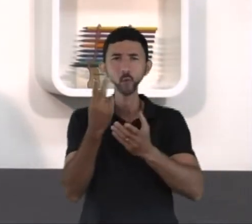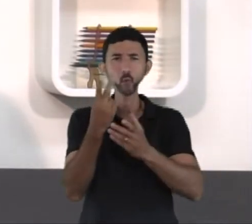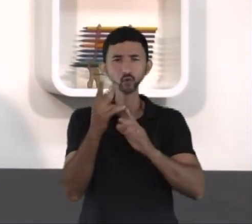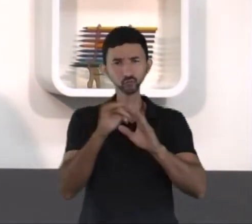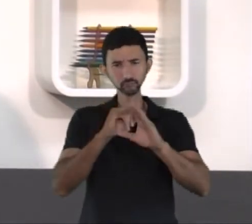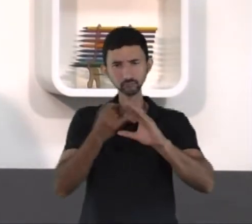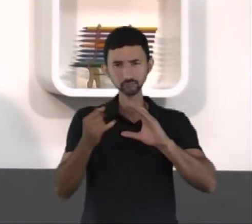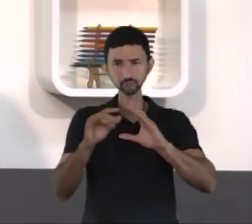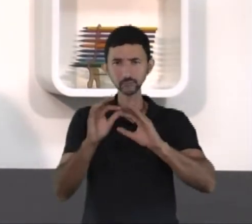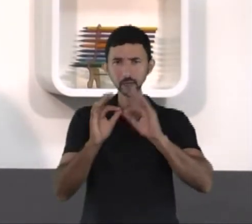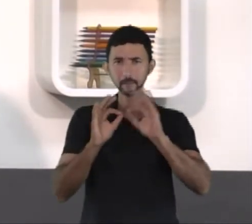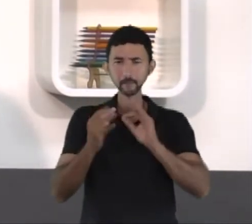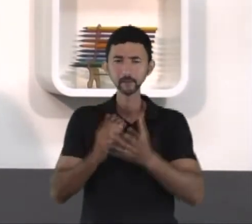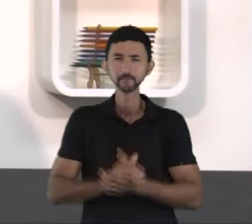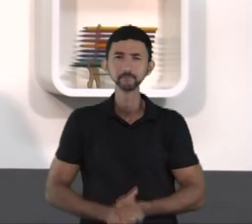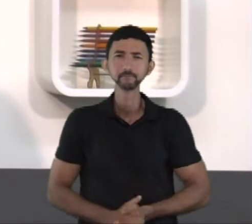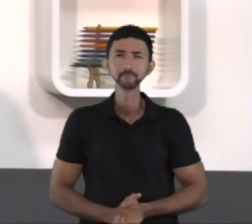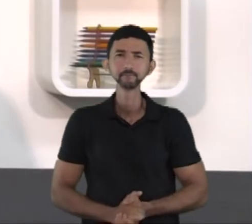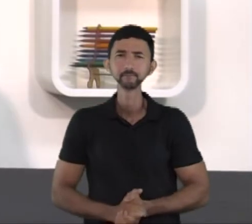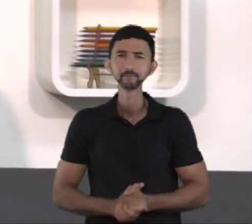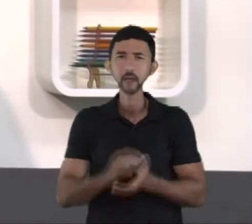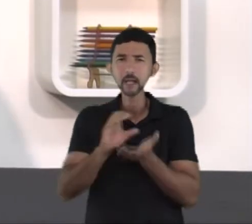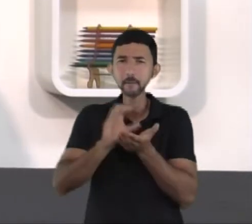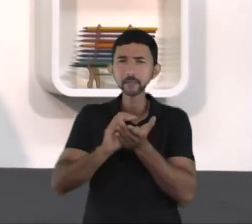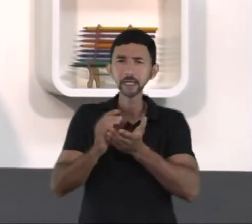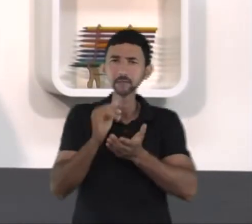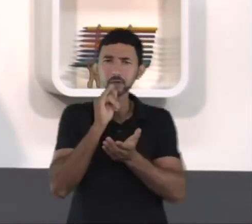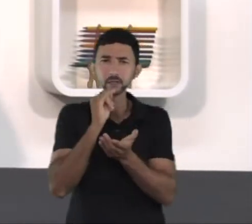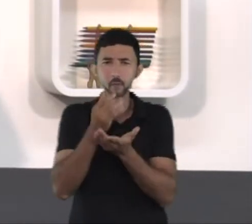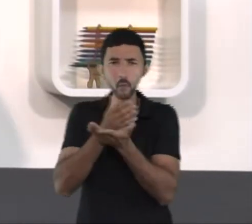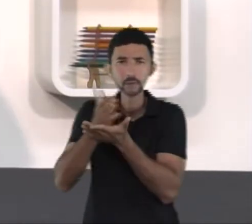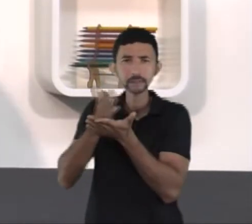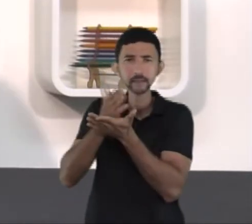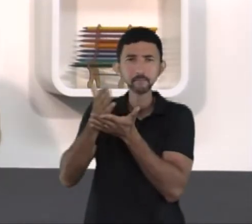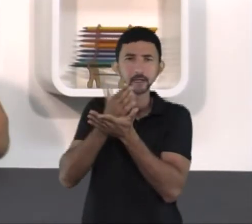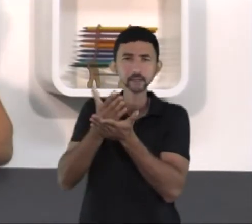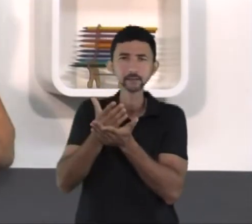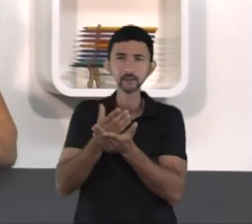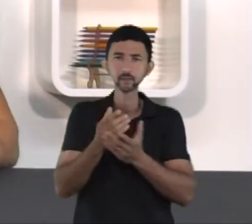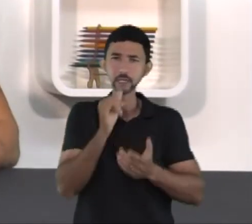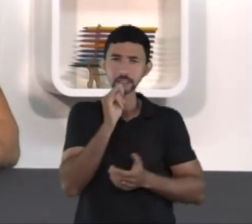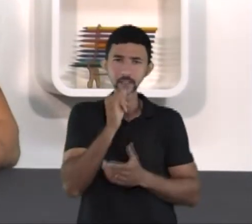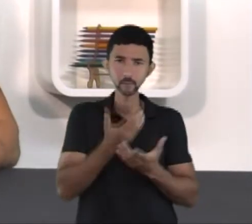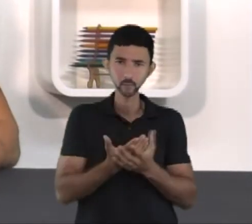dessa definição de capitalismo. Primeiro, a separação entre